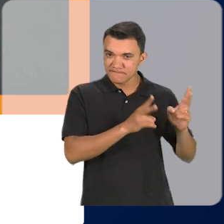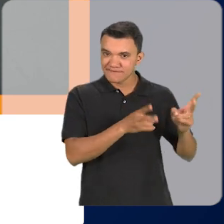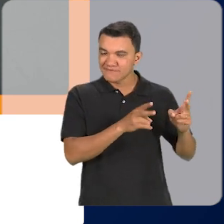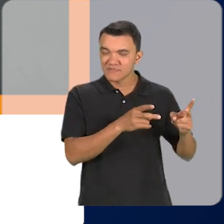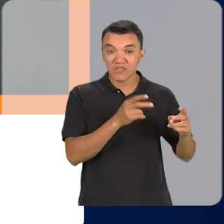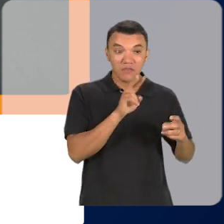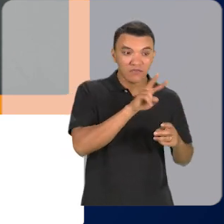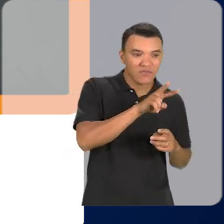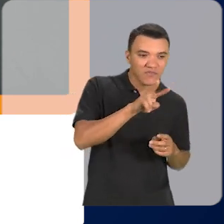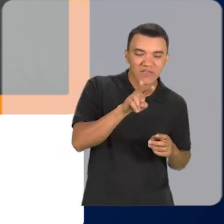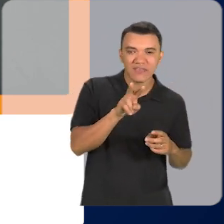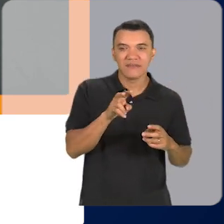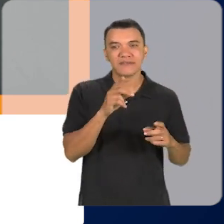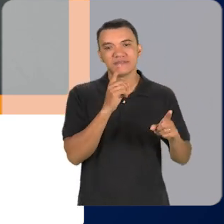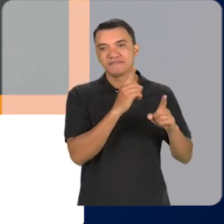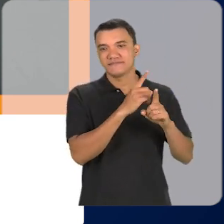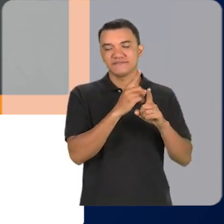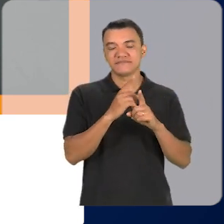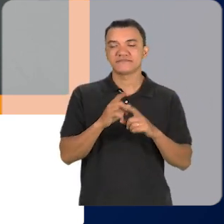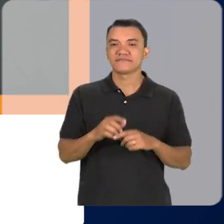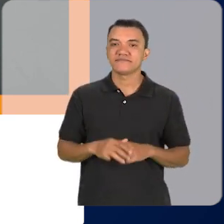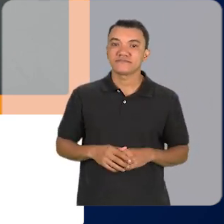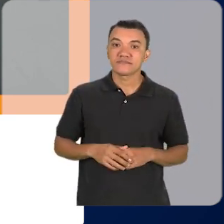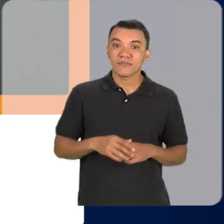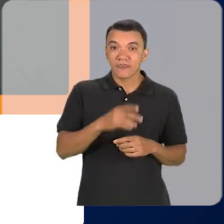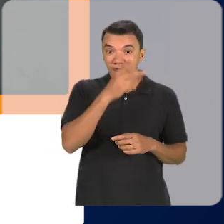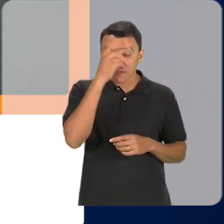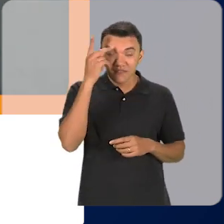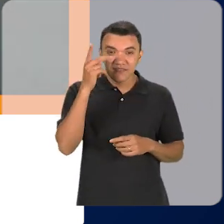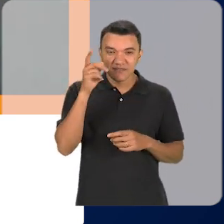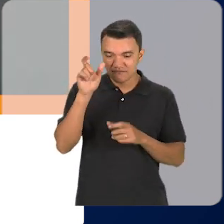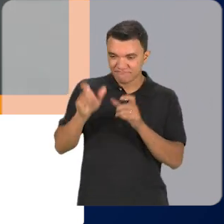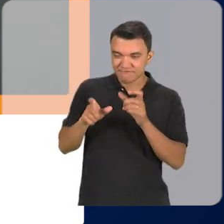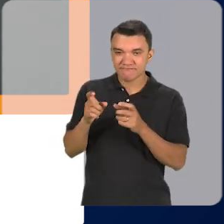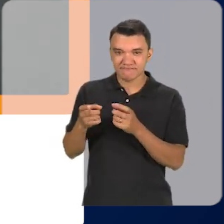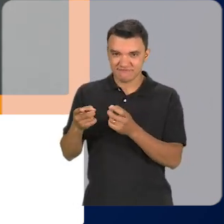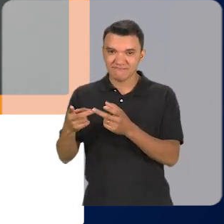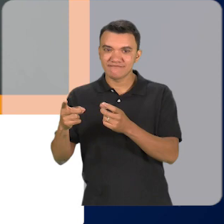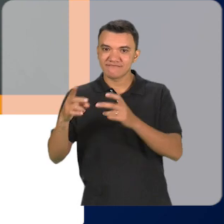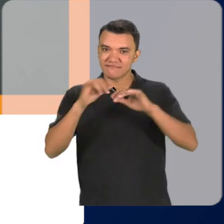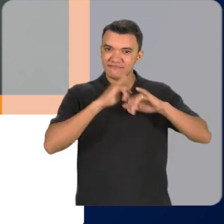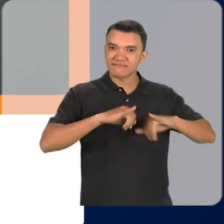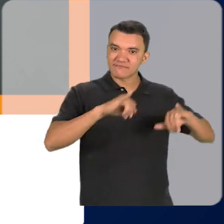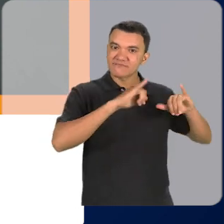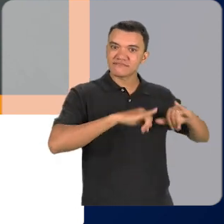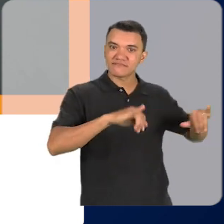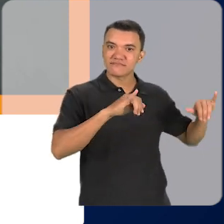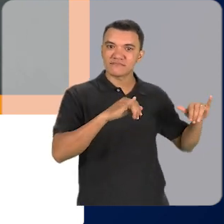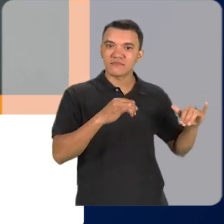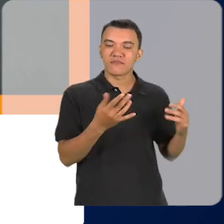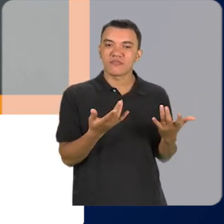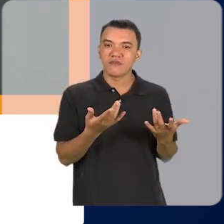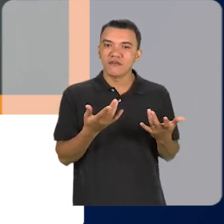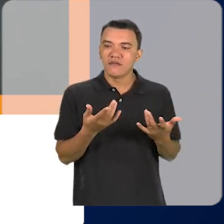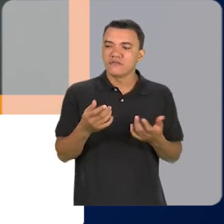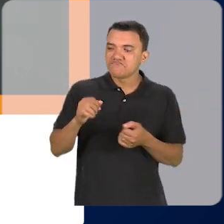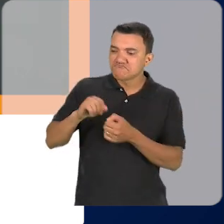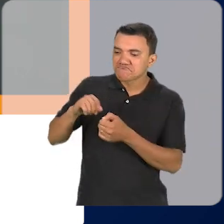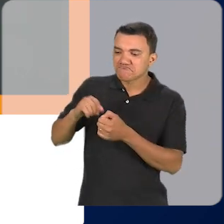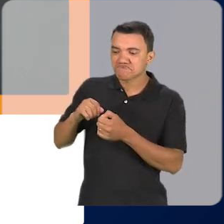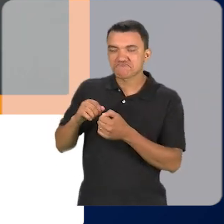se vê muitos desses pregões. Então, essas pessoas, esses pregoeiros, eles não fazem